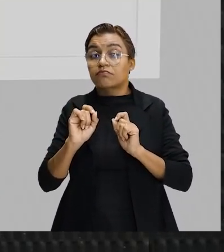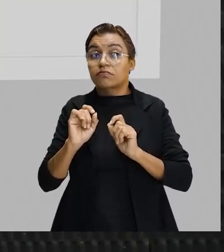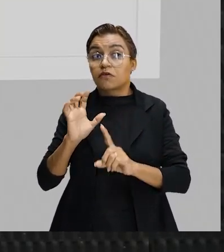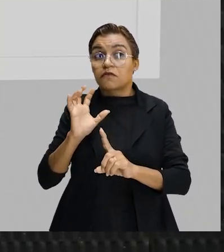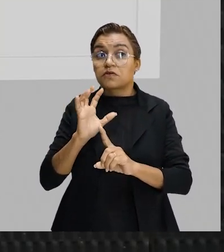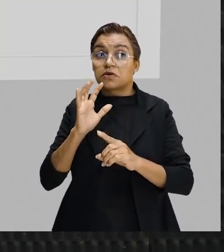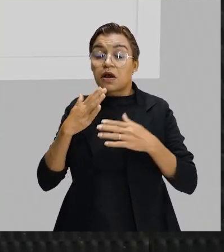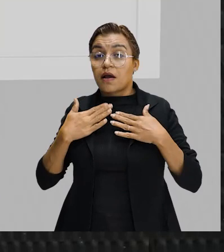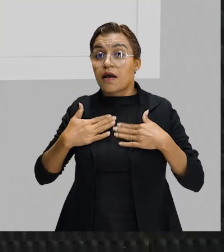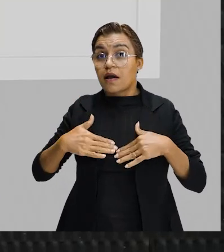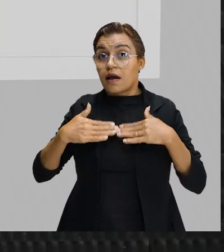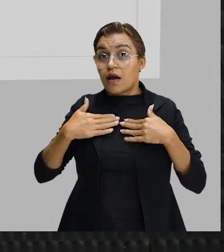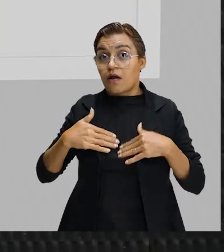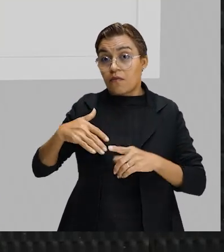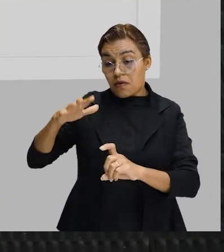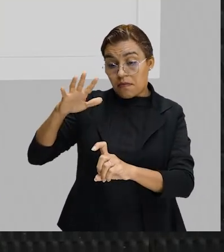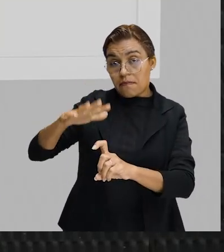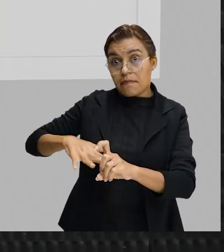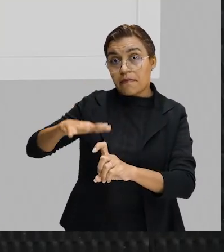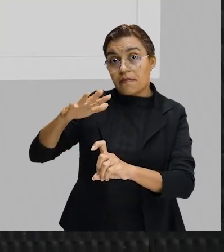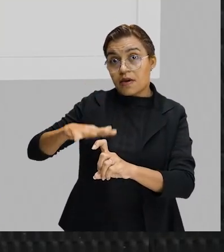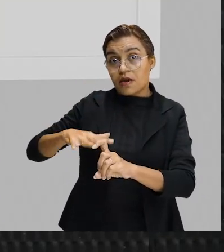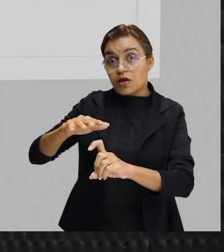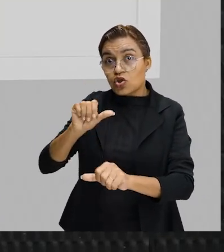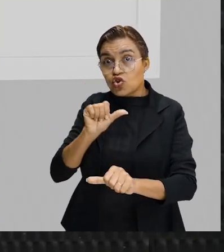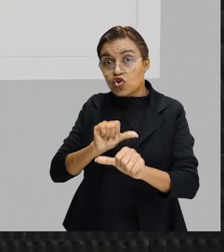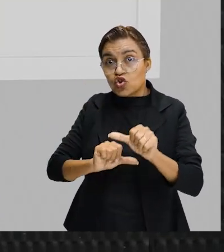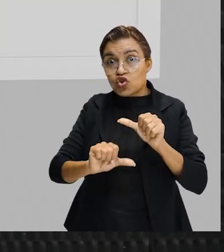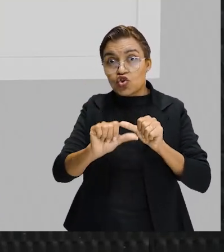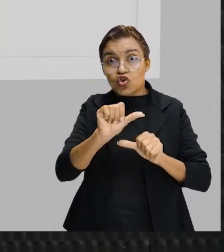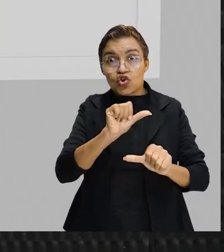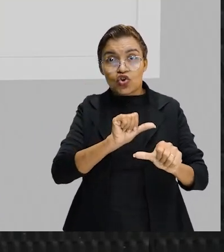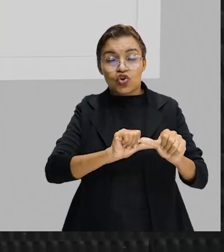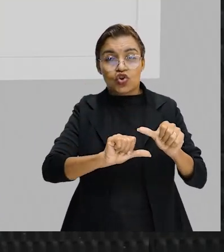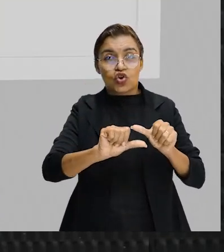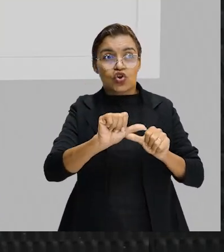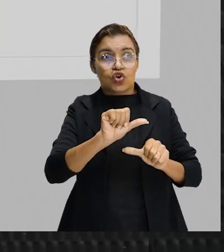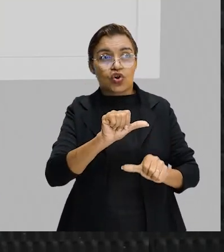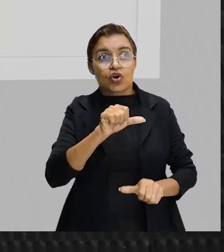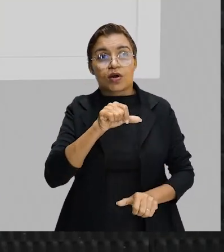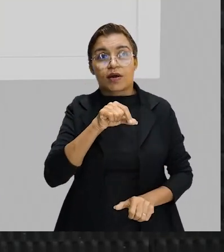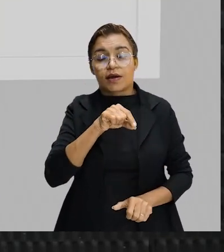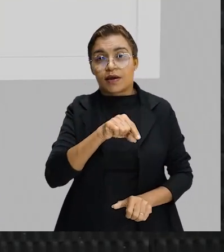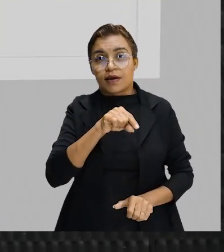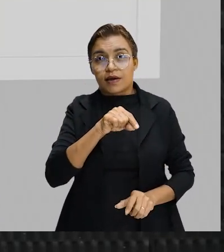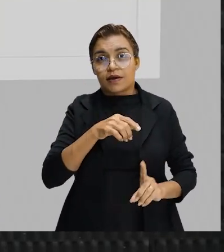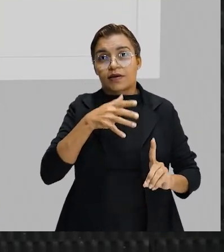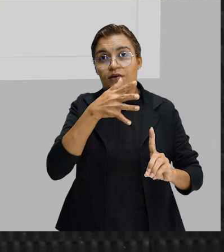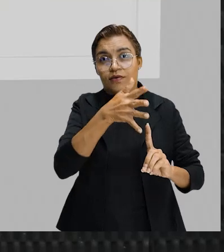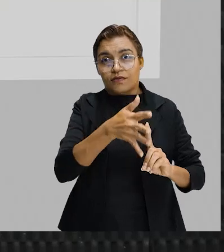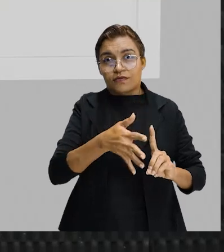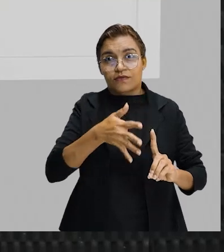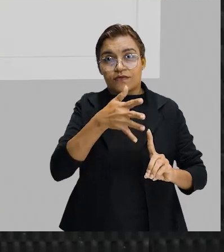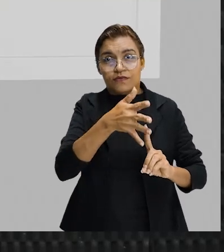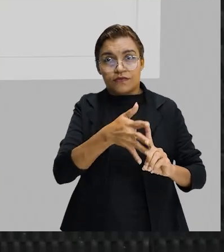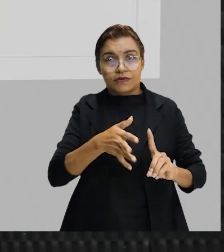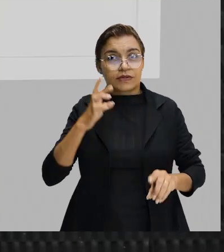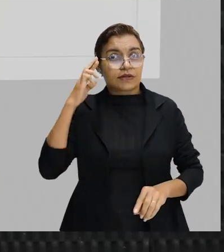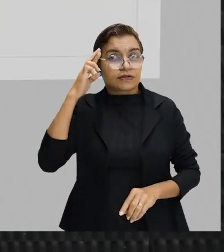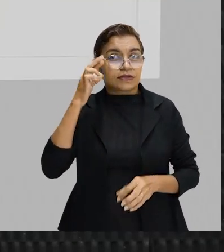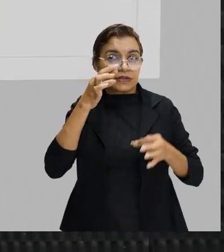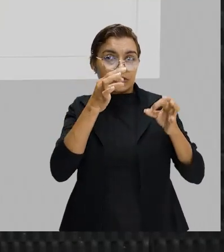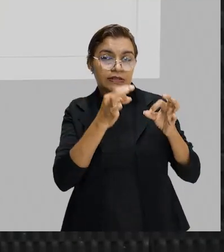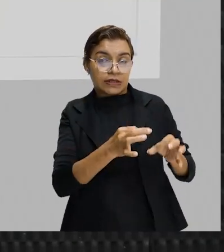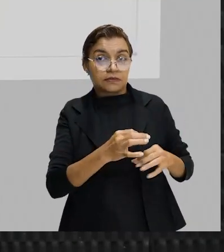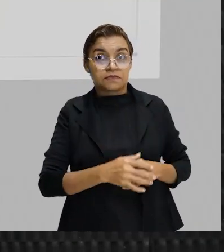troca entre esse discurso fantasioso, imaginativo, que é o mito. Tá?